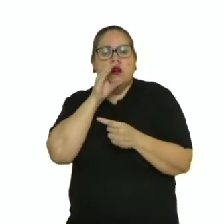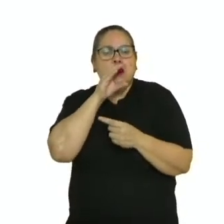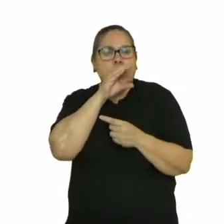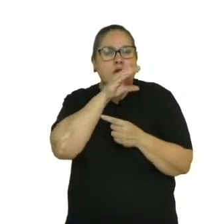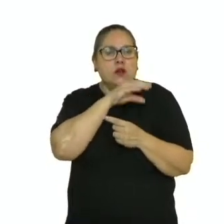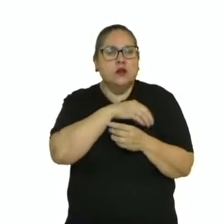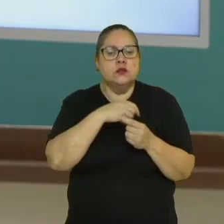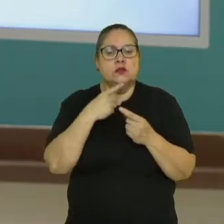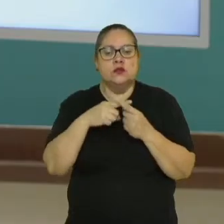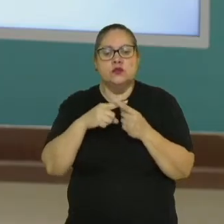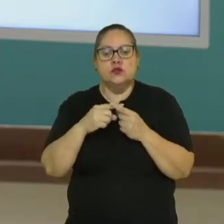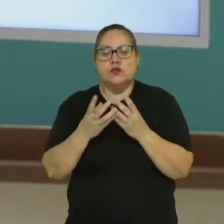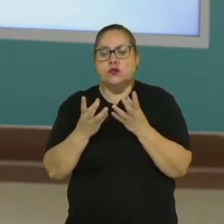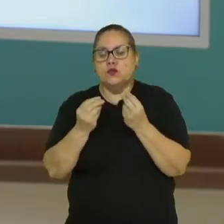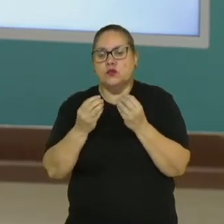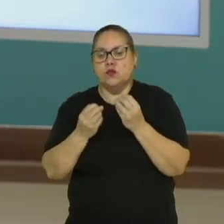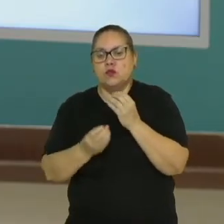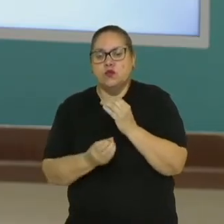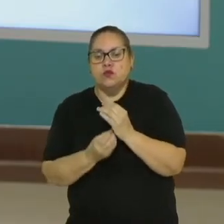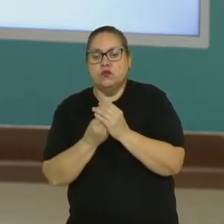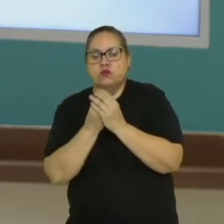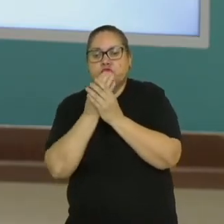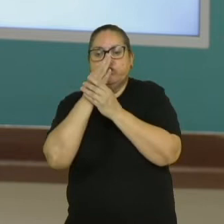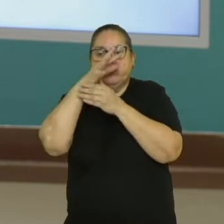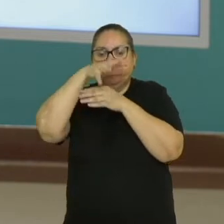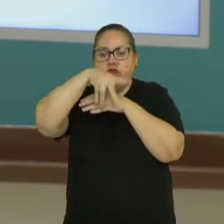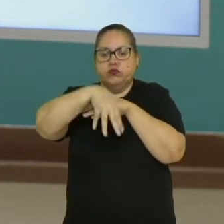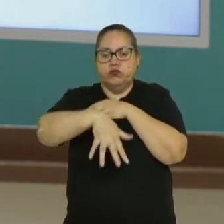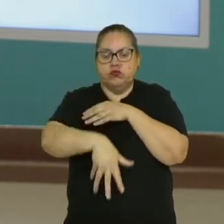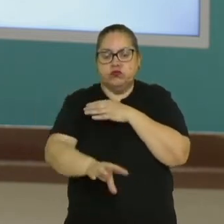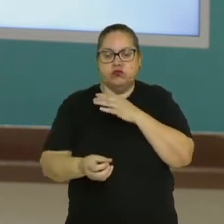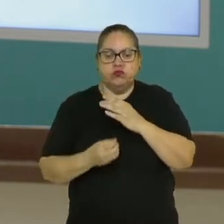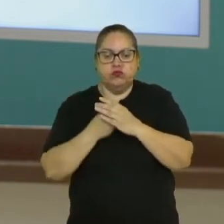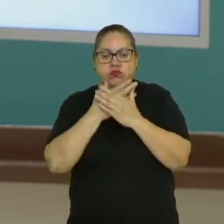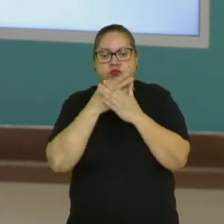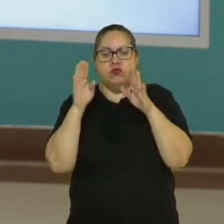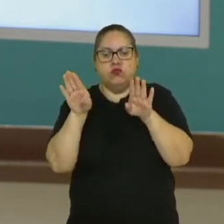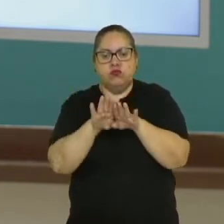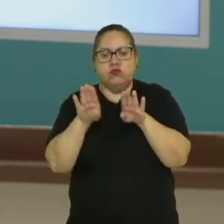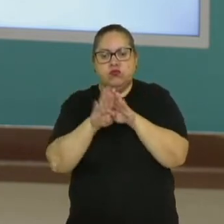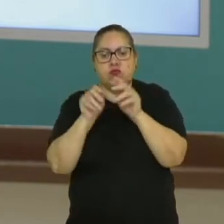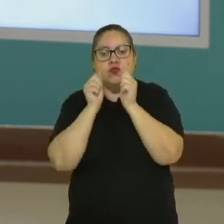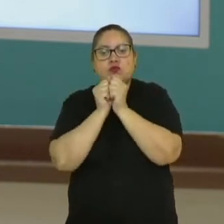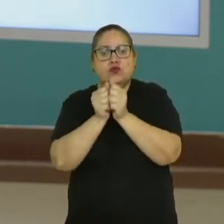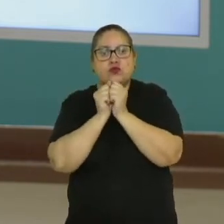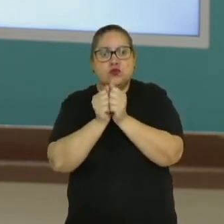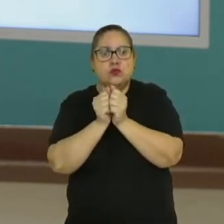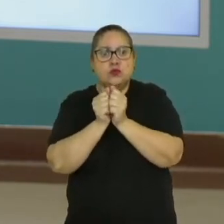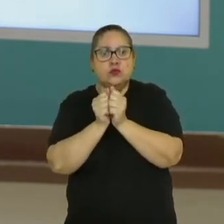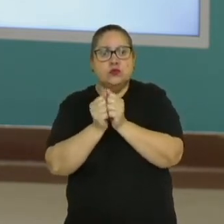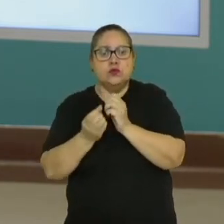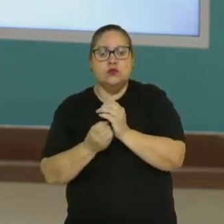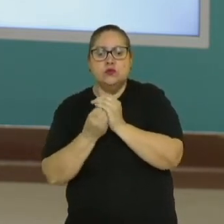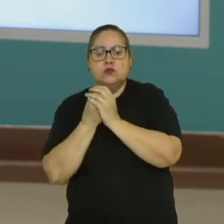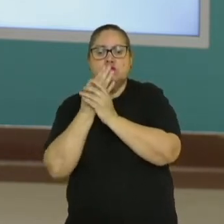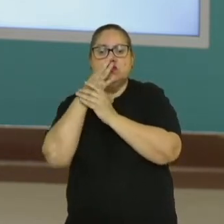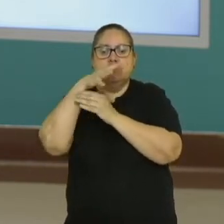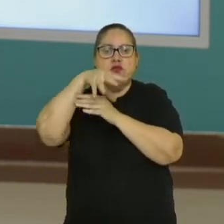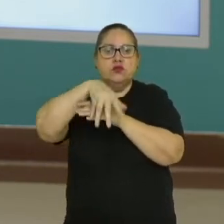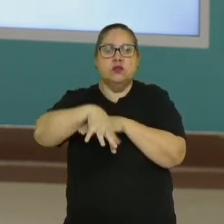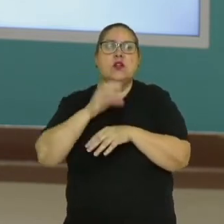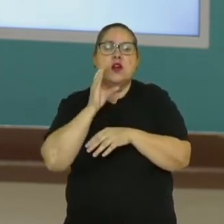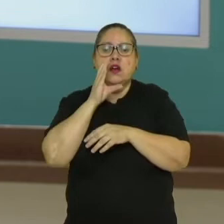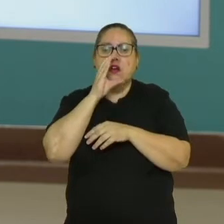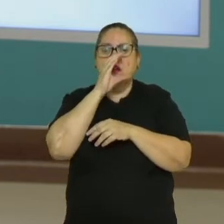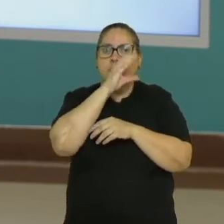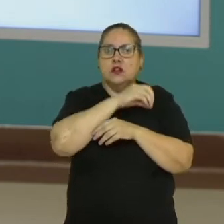quente? Porque tinha muitos vulcões entrando em erupção ao mesmo tempo. E esse vulcão libera um material